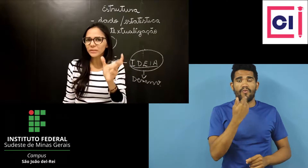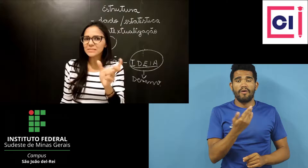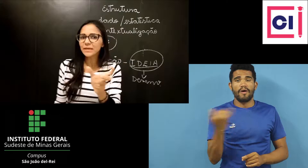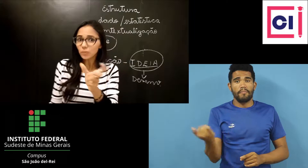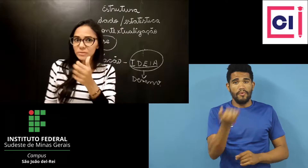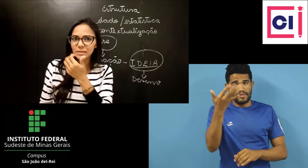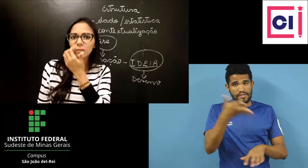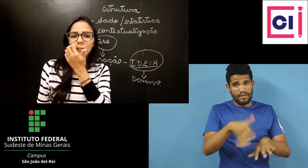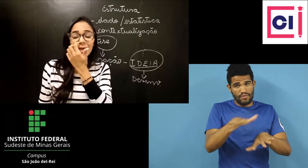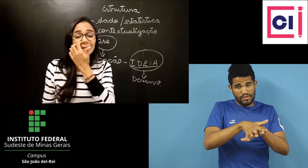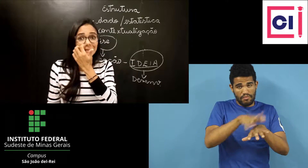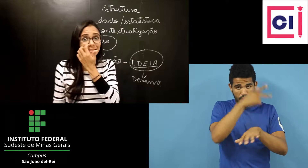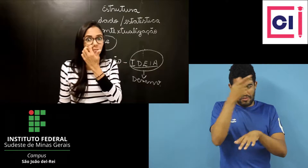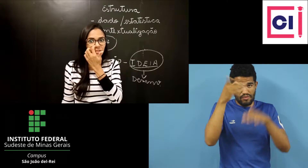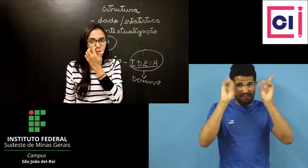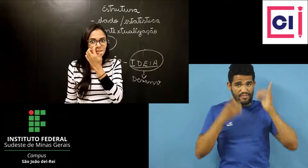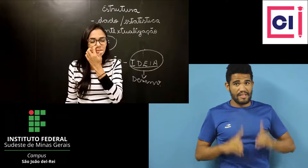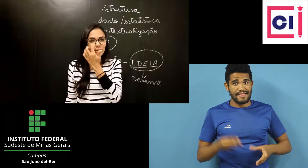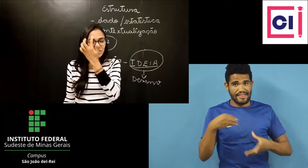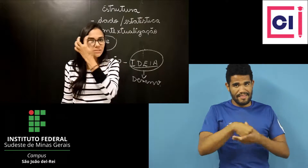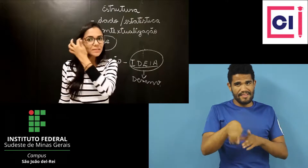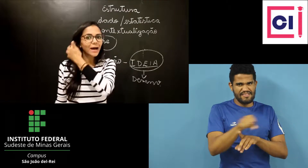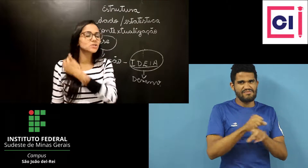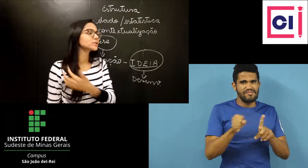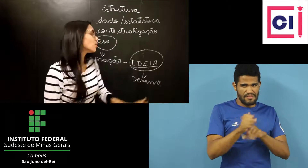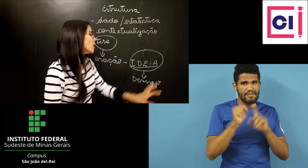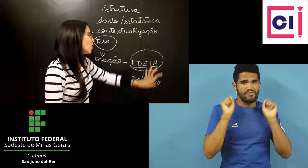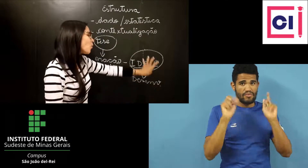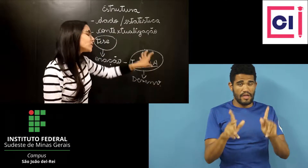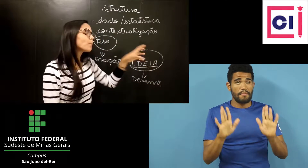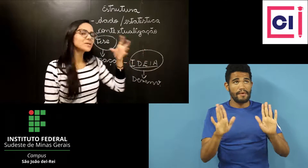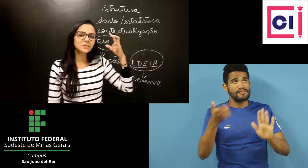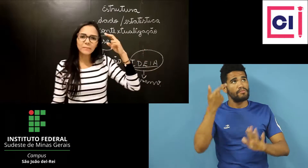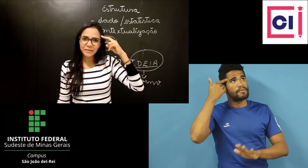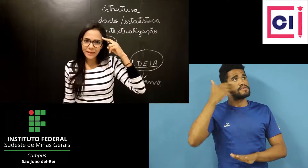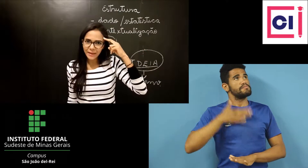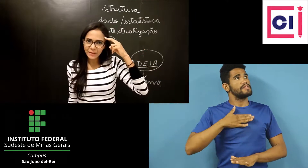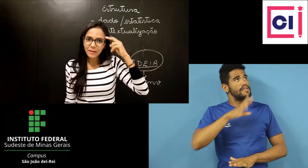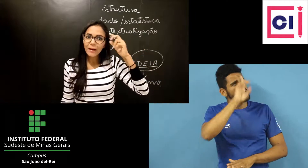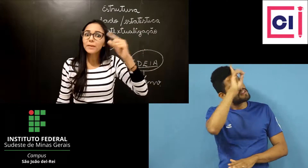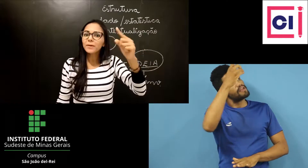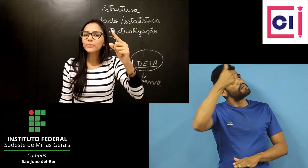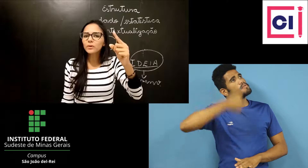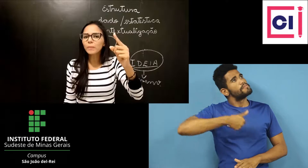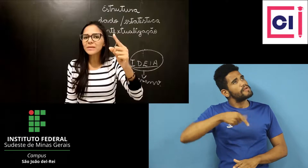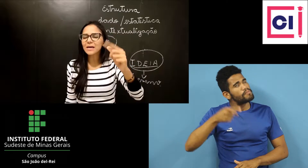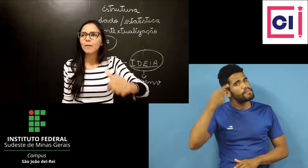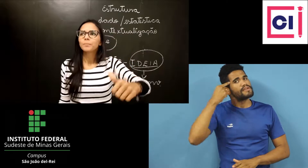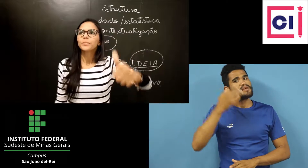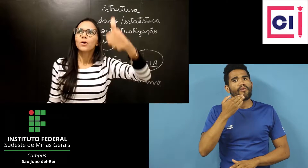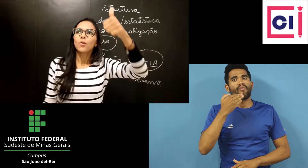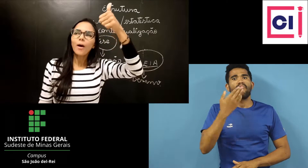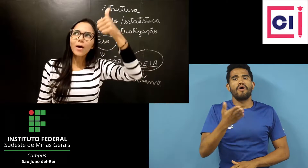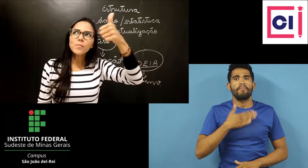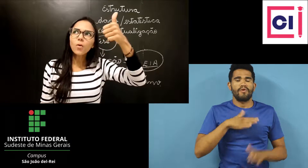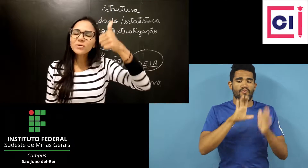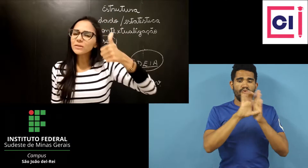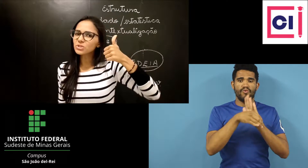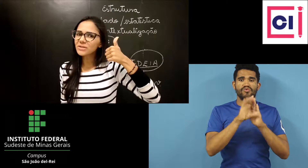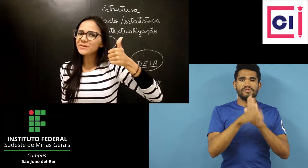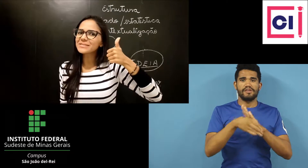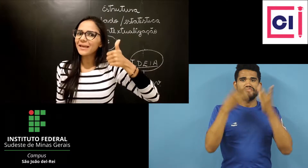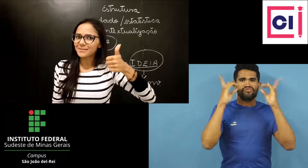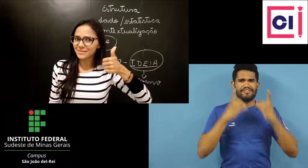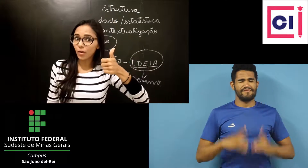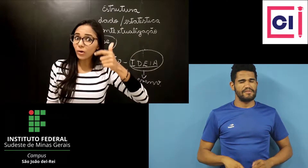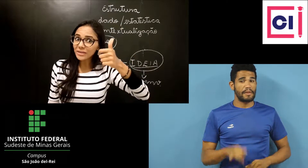sobre a importância da inclusão dessas pessoas dentro da sociedade. Então, quando eu penso na minha ideia, primeiro eu tenho que pensar, qual é o meu conceito